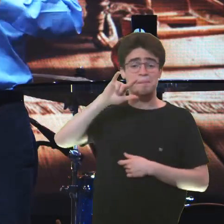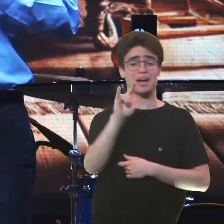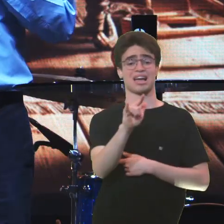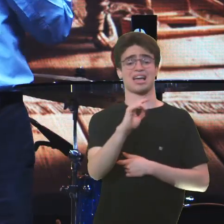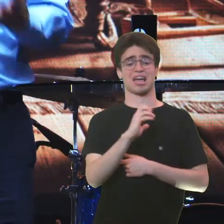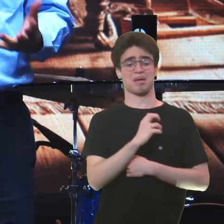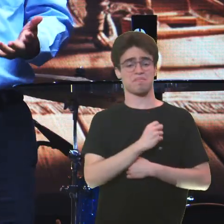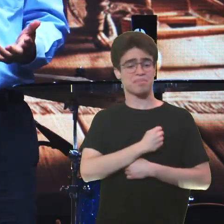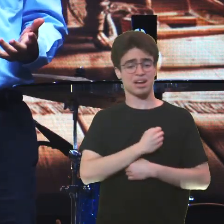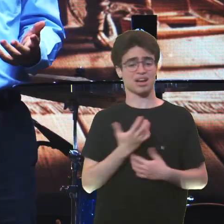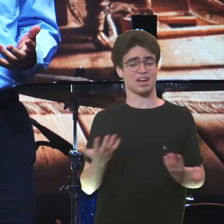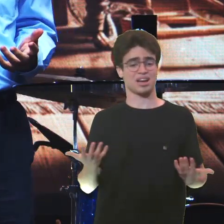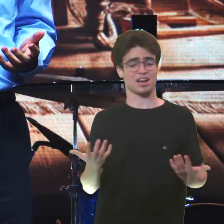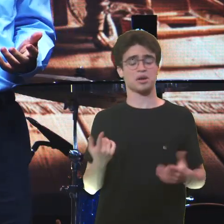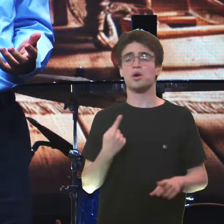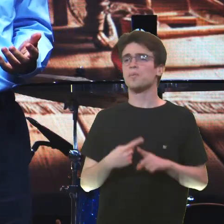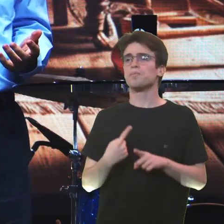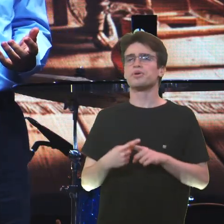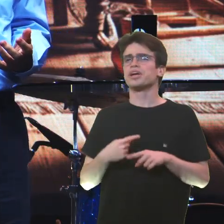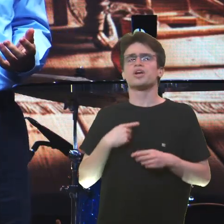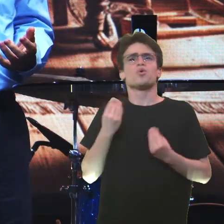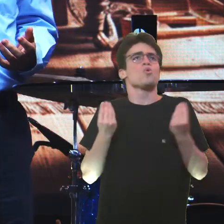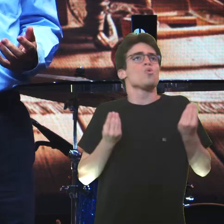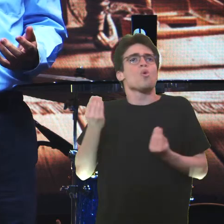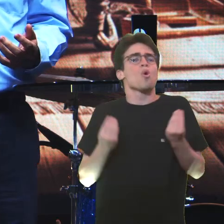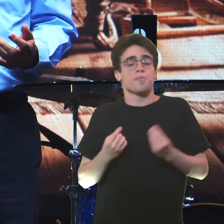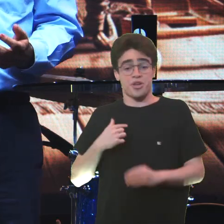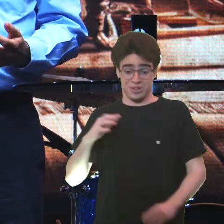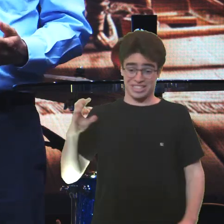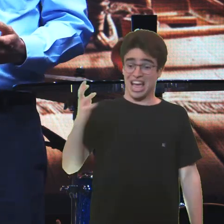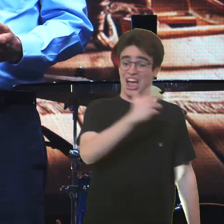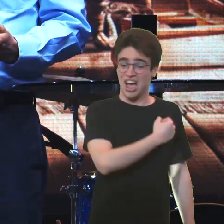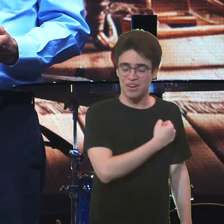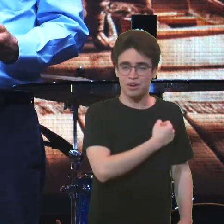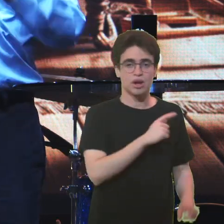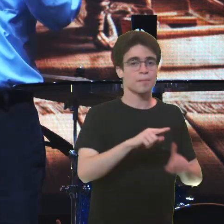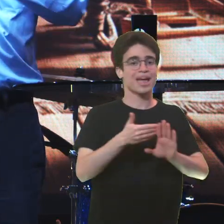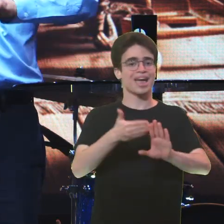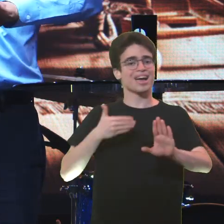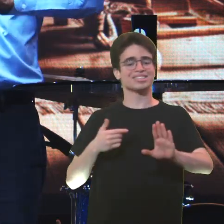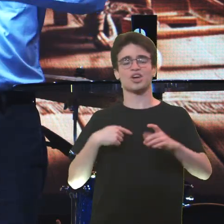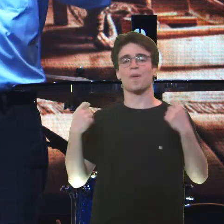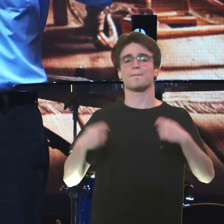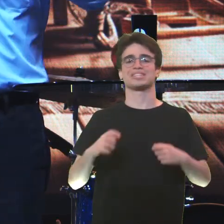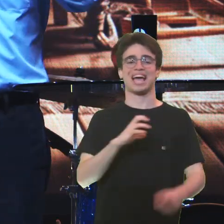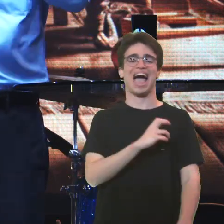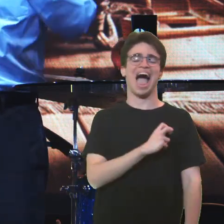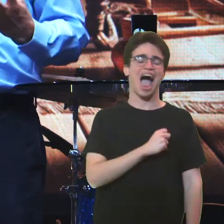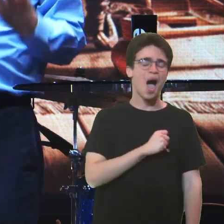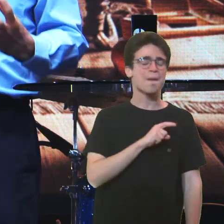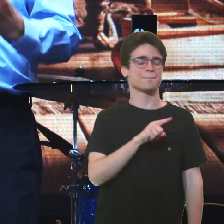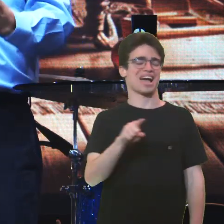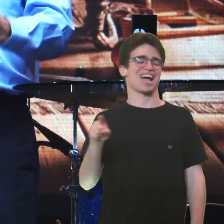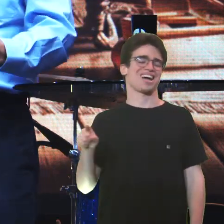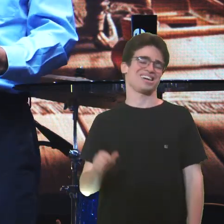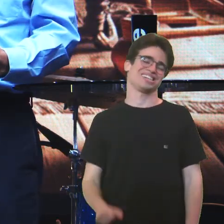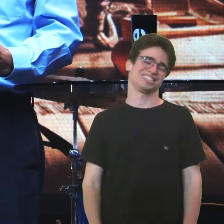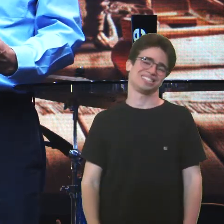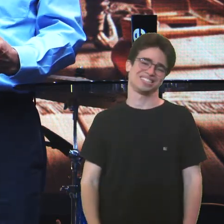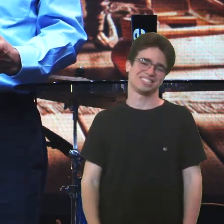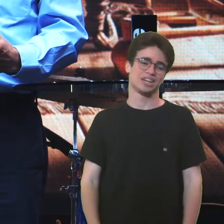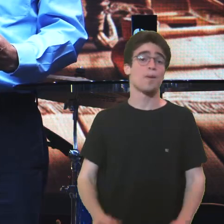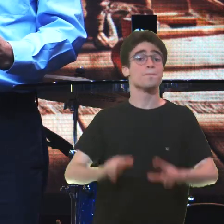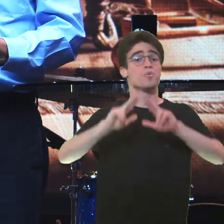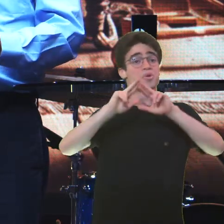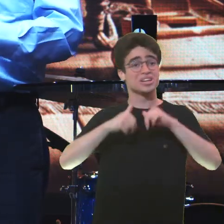a ganar Porque si nós no las não amamos. vamos ganhá-las se não a amarmos. Es lo que Dios le pedía al E é pueblo isso